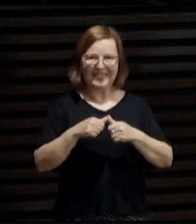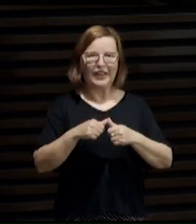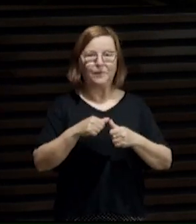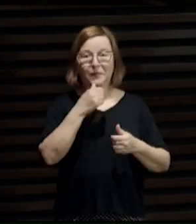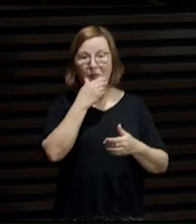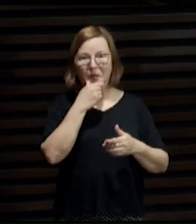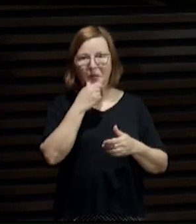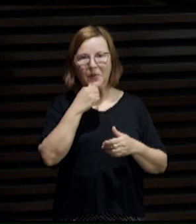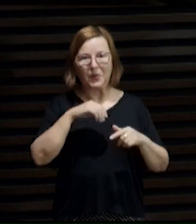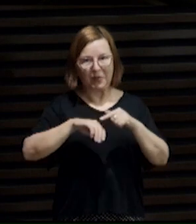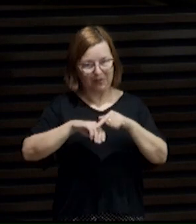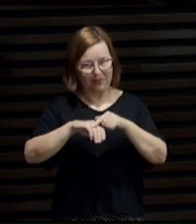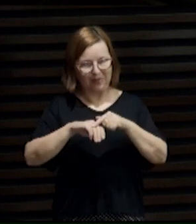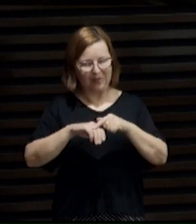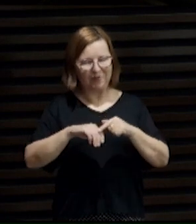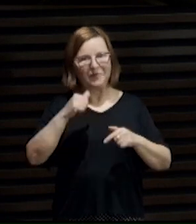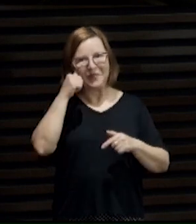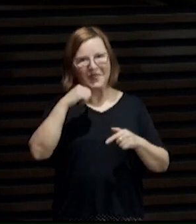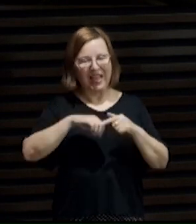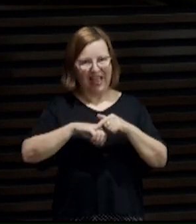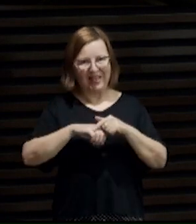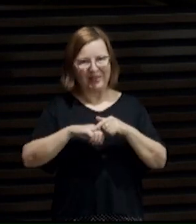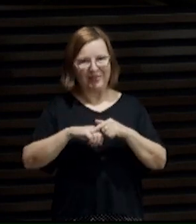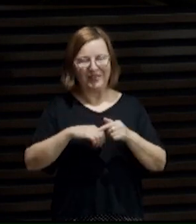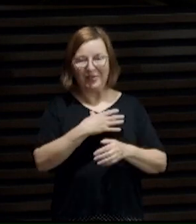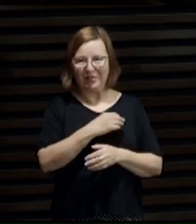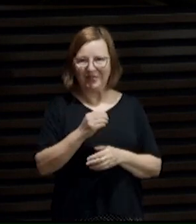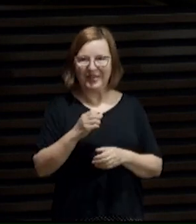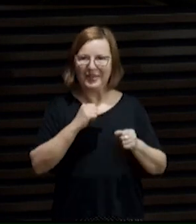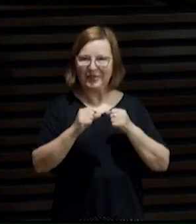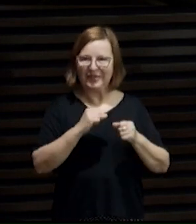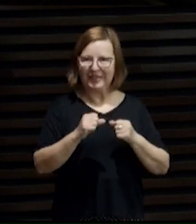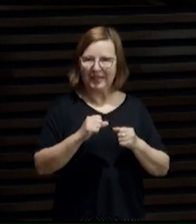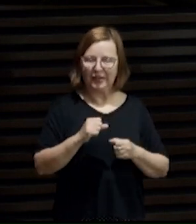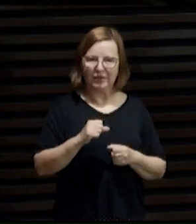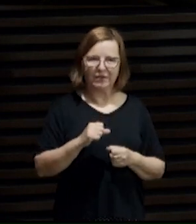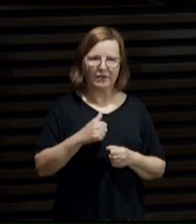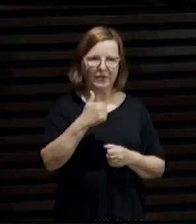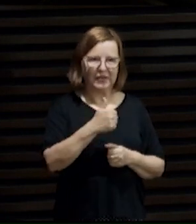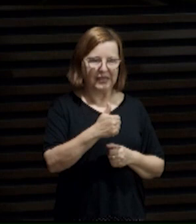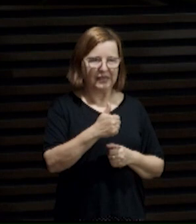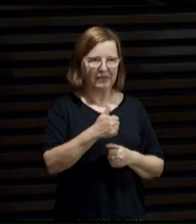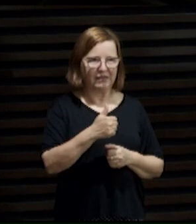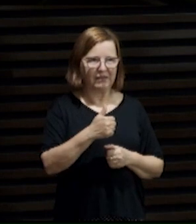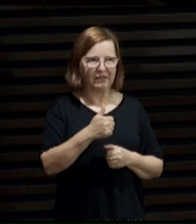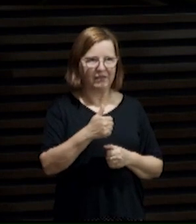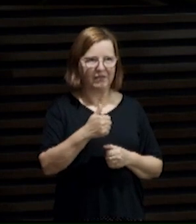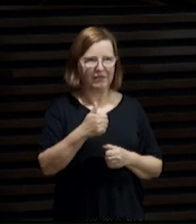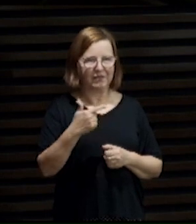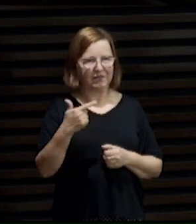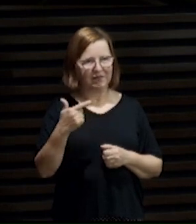noiva e os filhos. E o Salmo 128 será plenamente